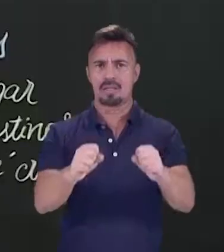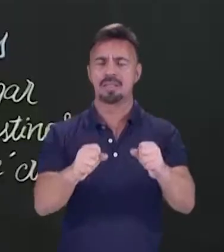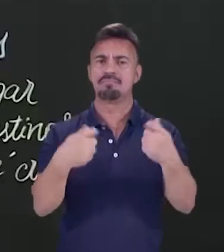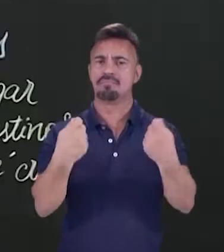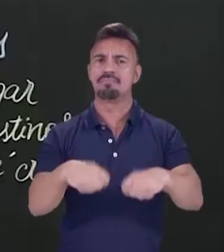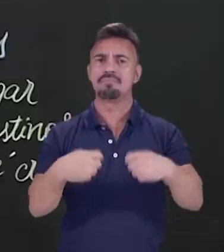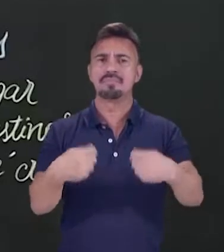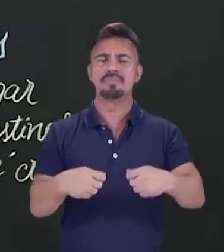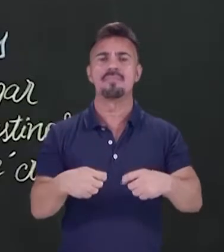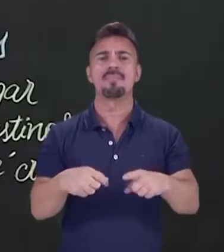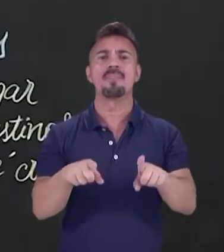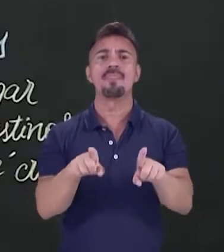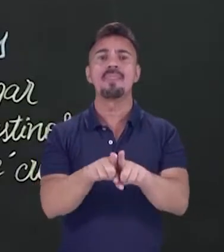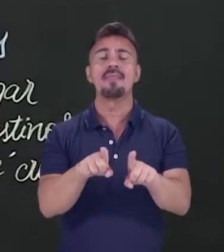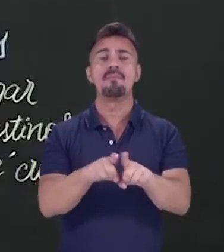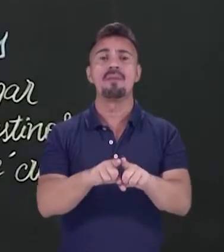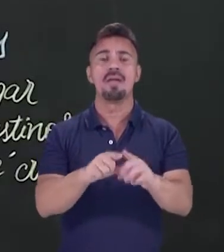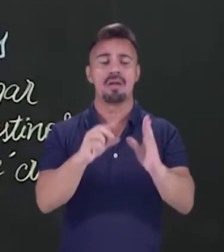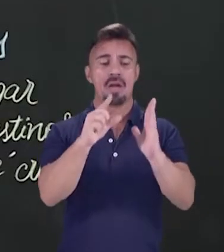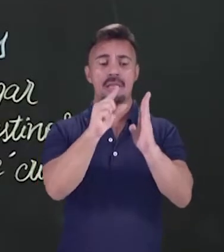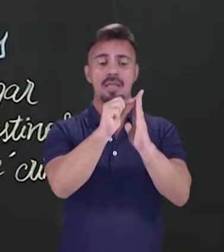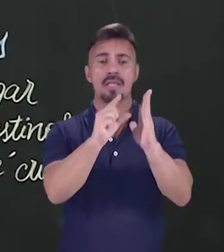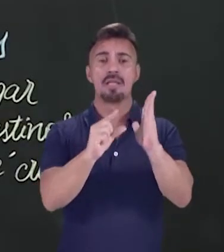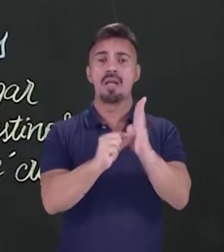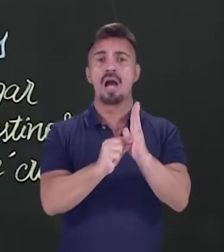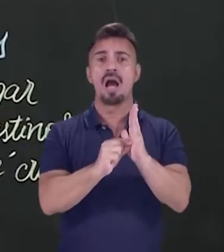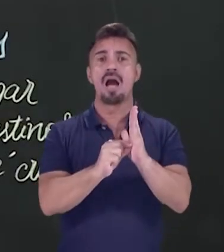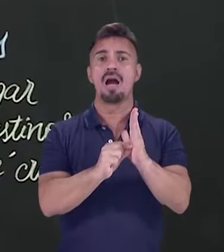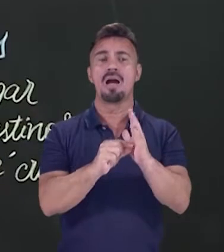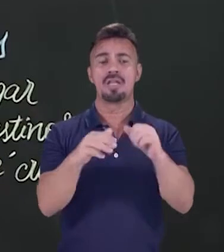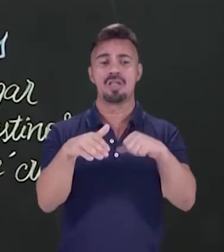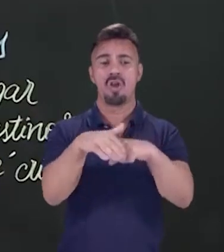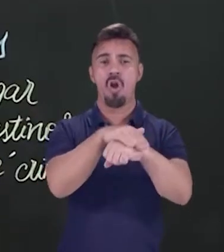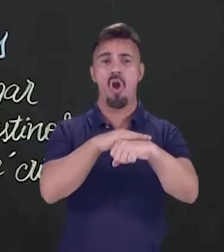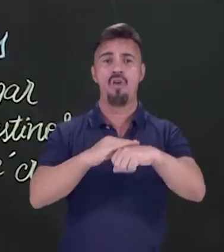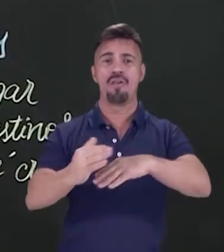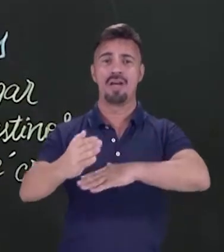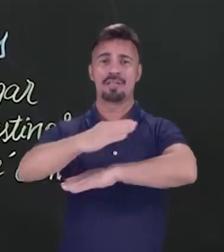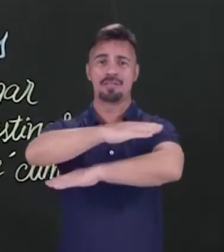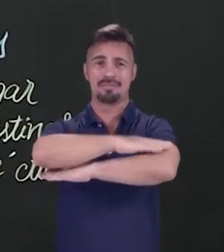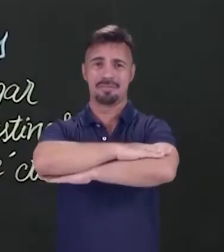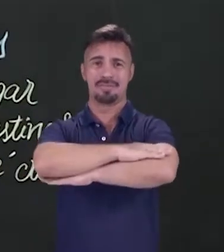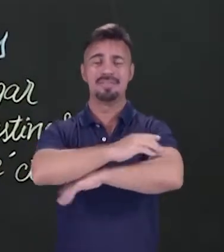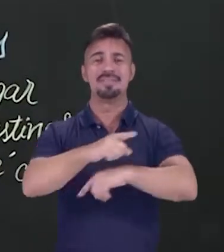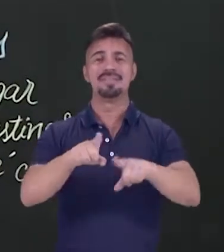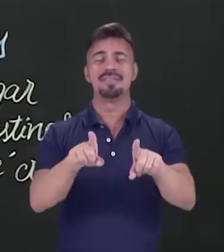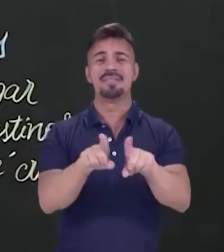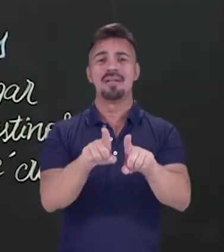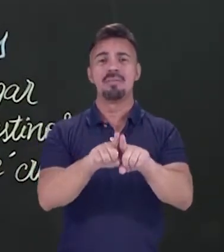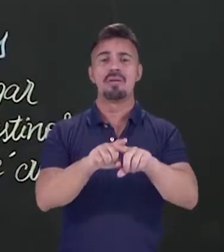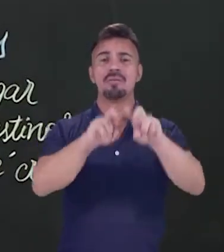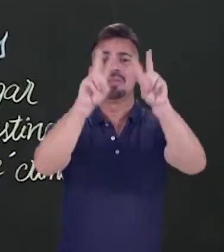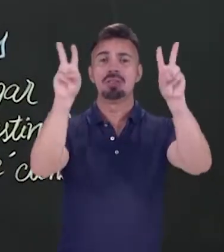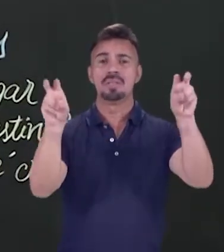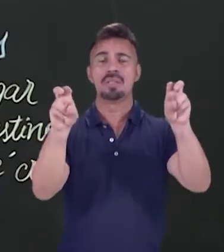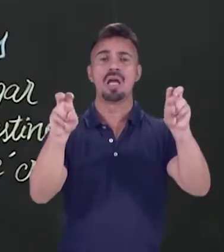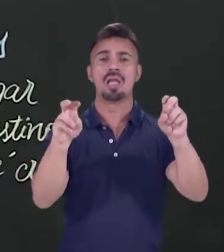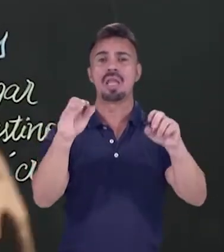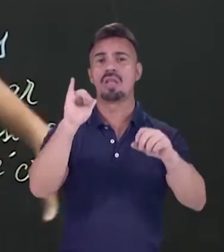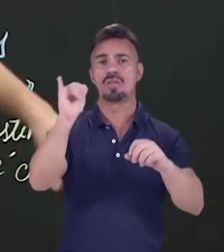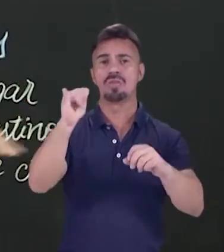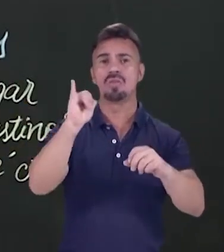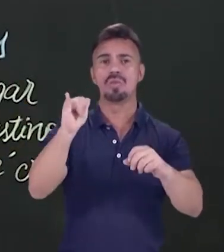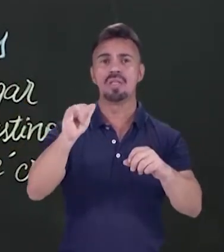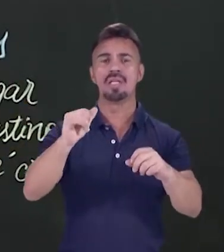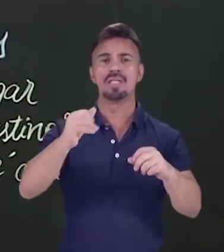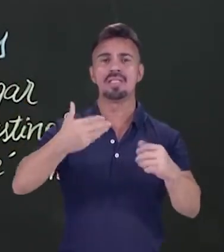necessárias. A gente diz também que o artigo de opinião conversa com o jornalismo exatamente por isso, que assim como os temas das notícias são